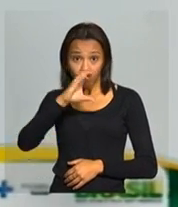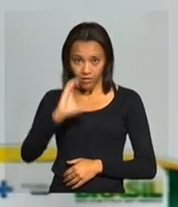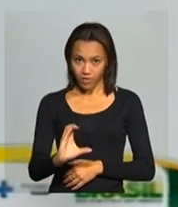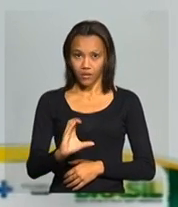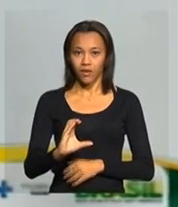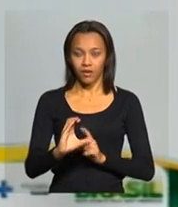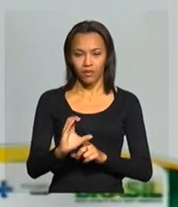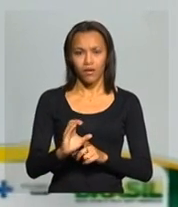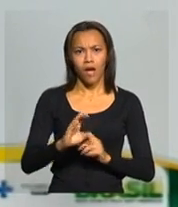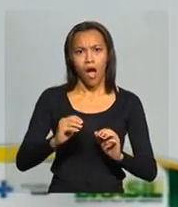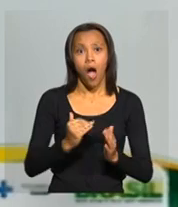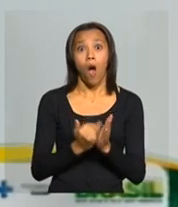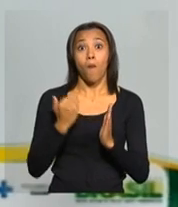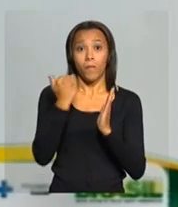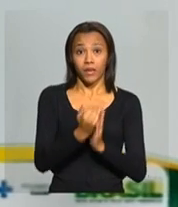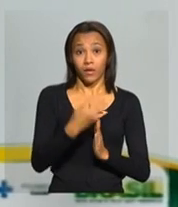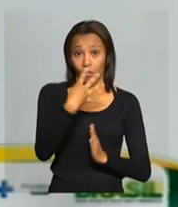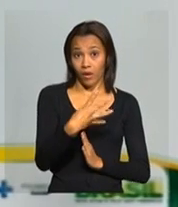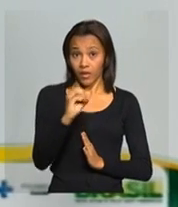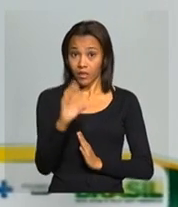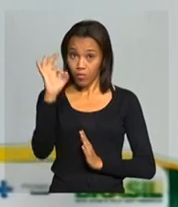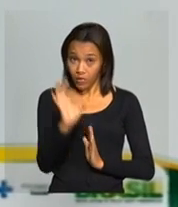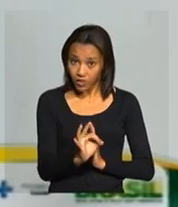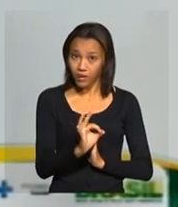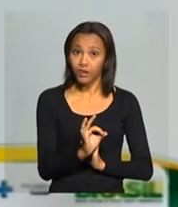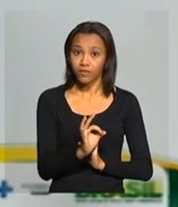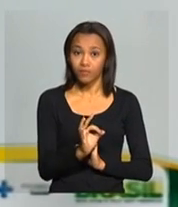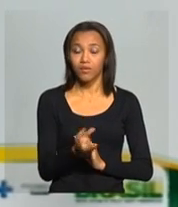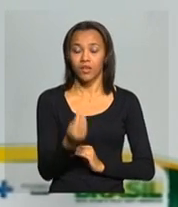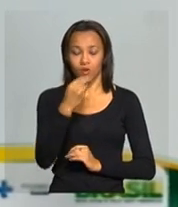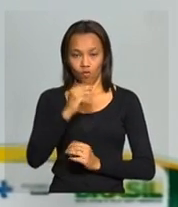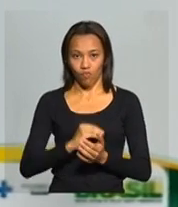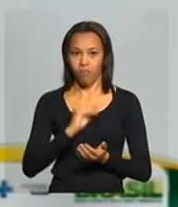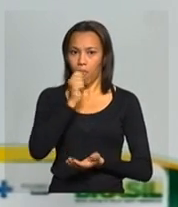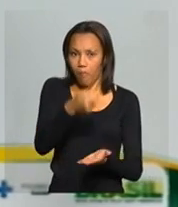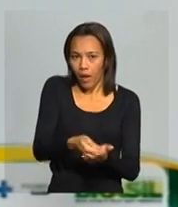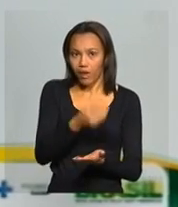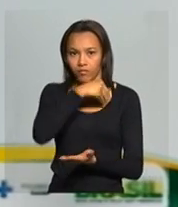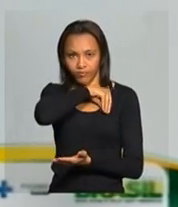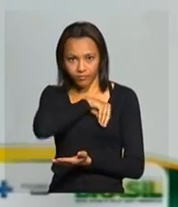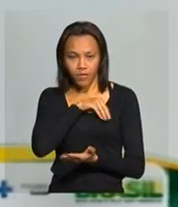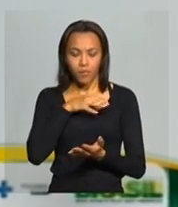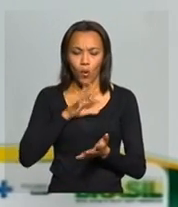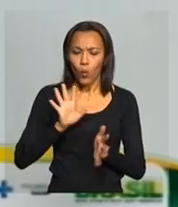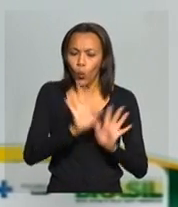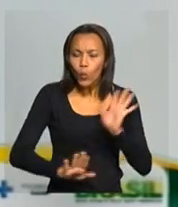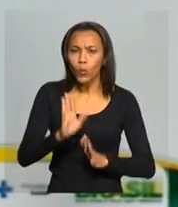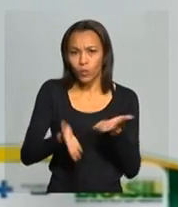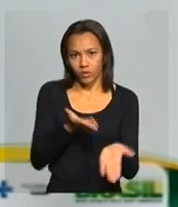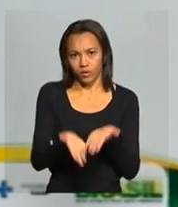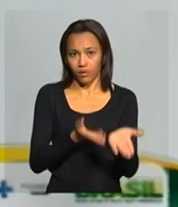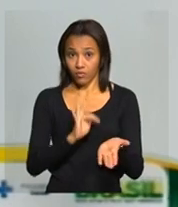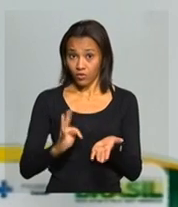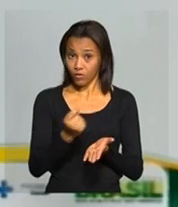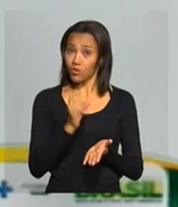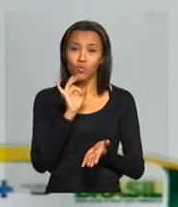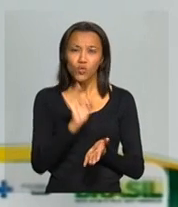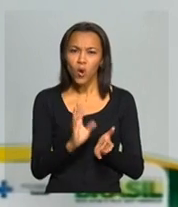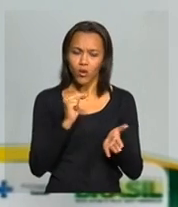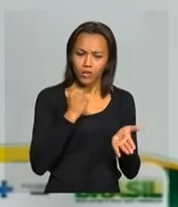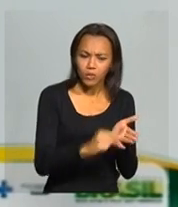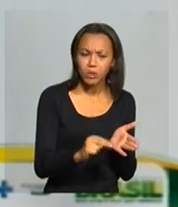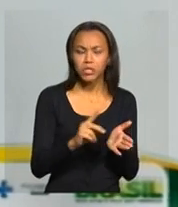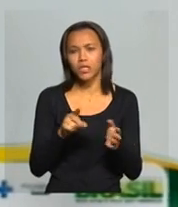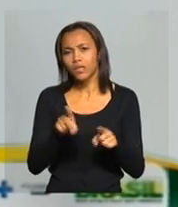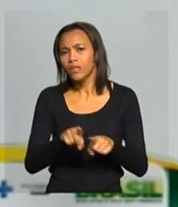em 40% os valores de remuneração do SUS para toda a linha de cuidado do transplante, não só para as cirurgias, mas desde a